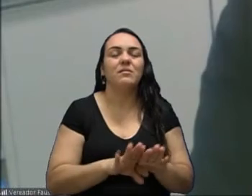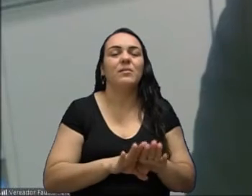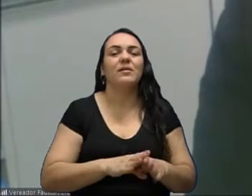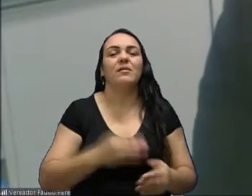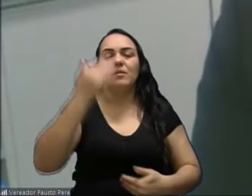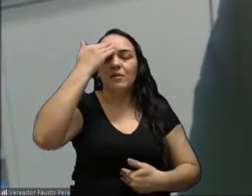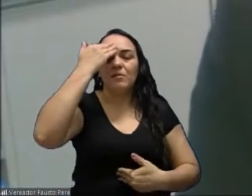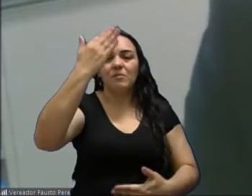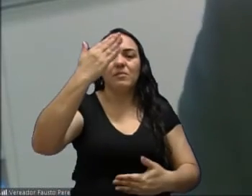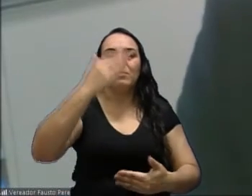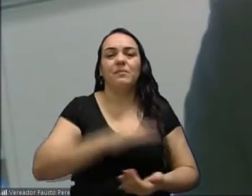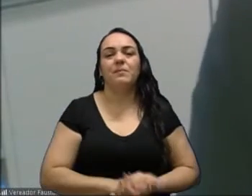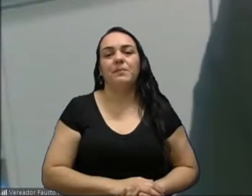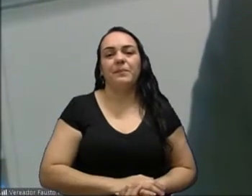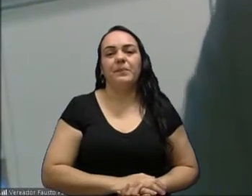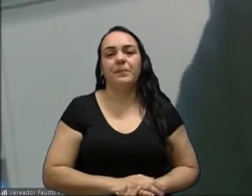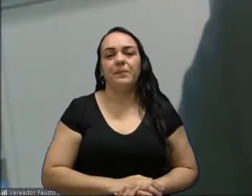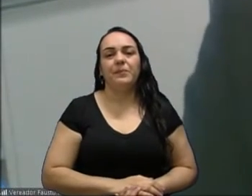tá ok muito obrigado